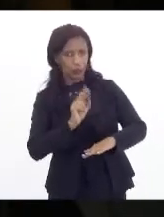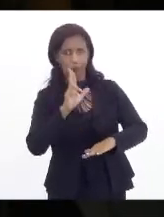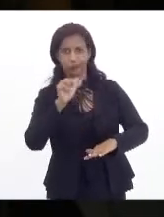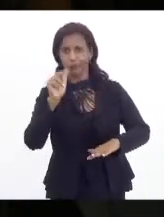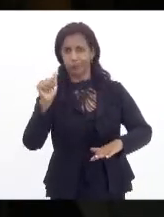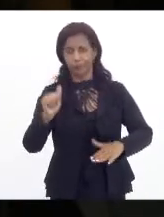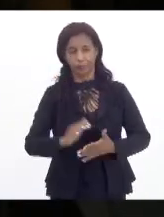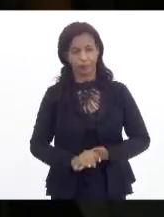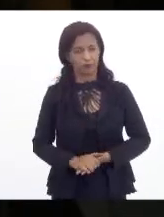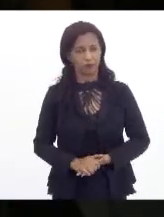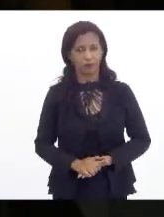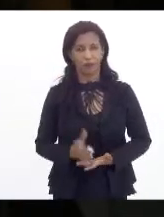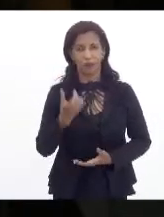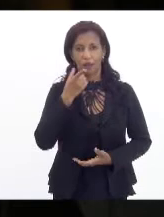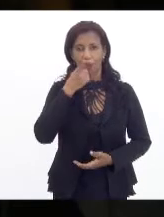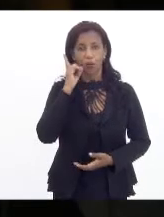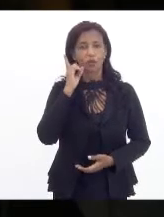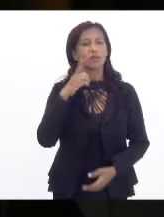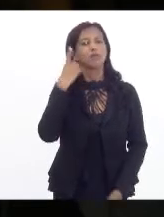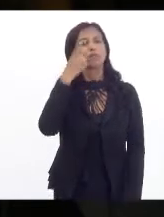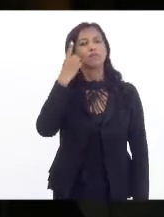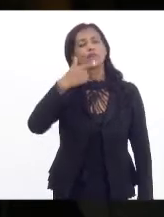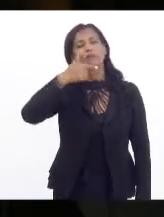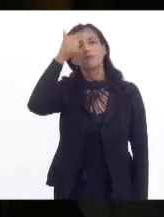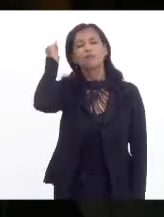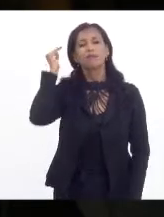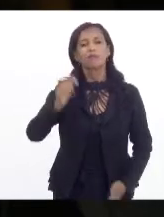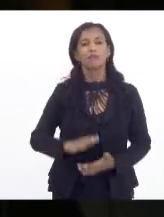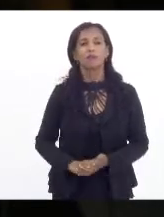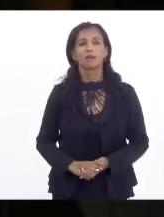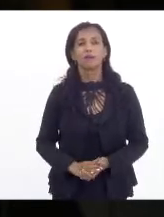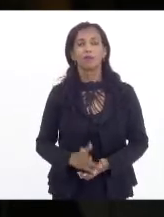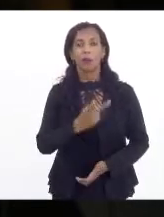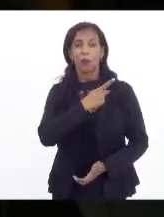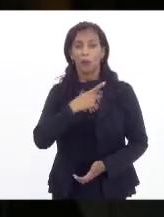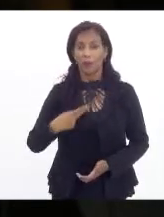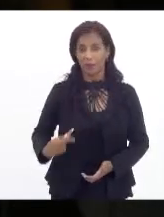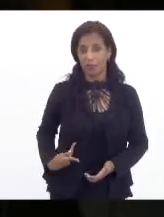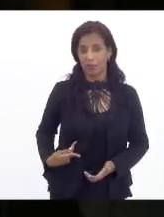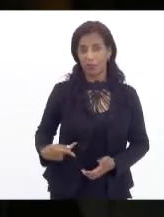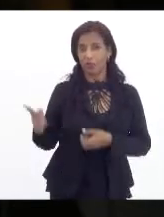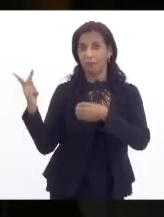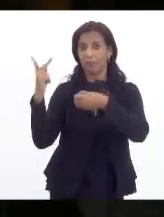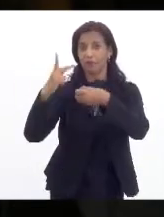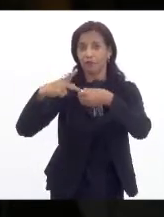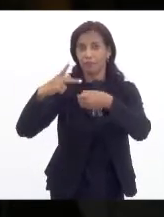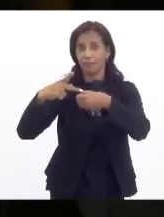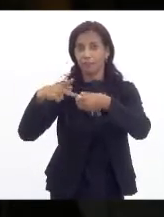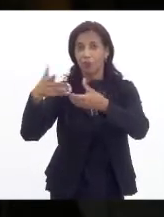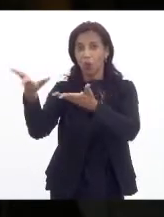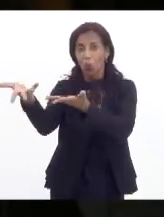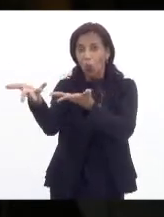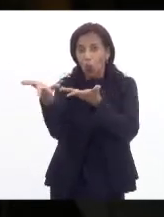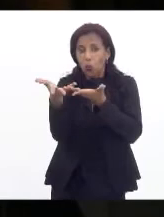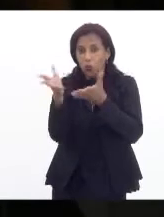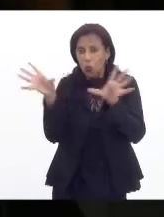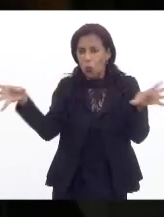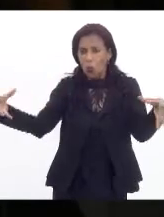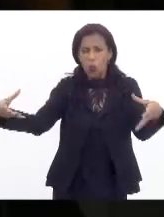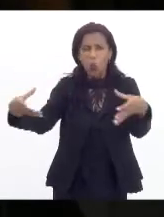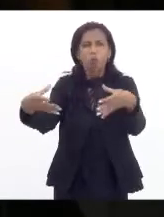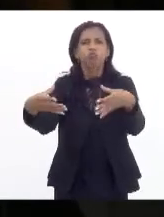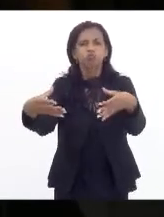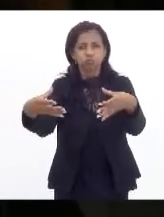Ontem, deputada Lucinha, o presidente da Petrobras convocou uma